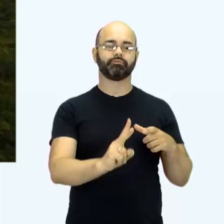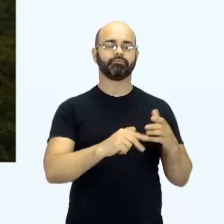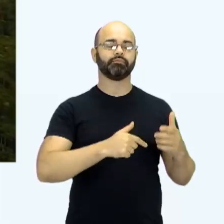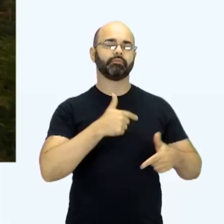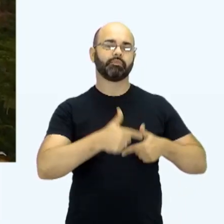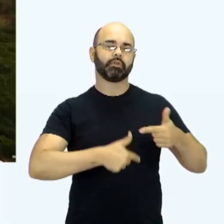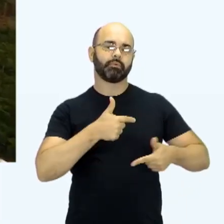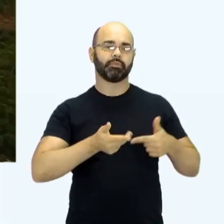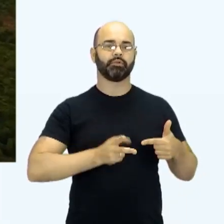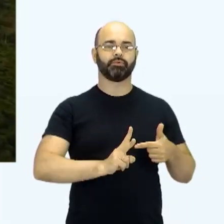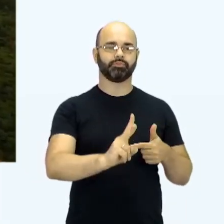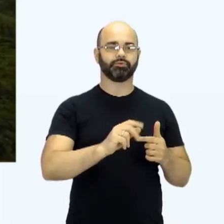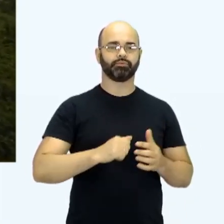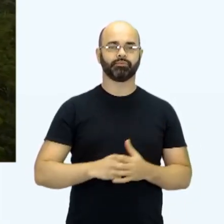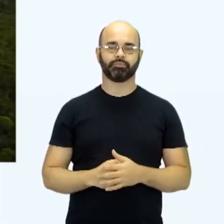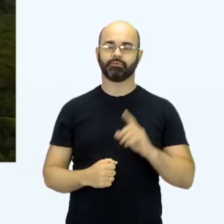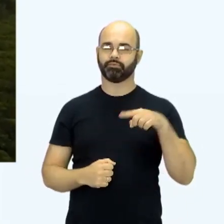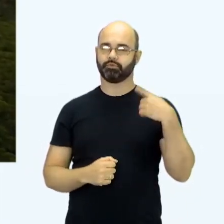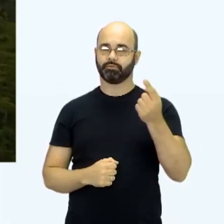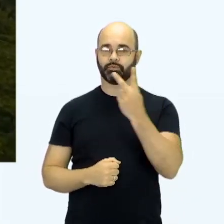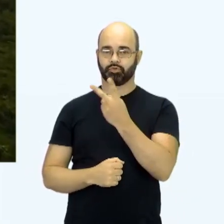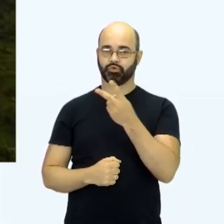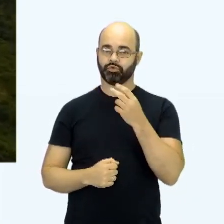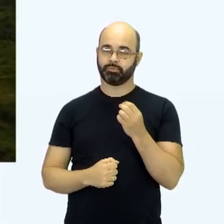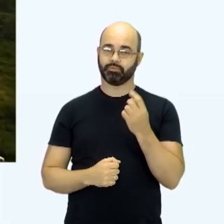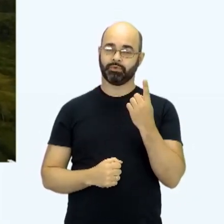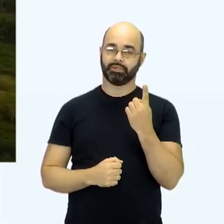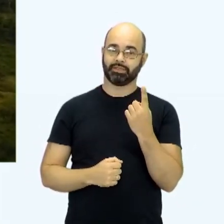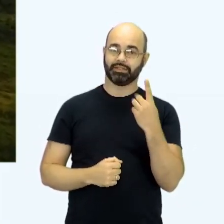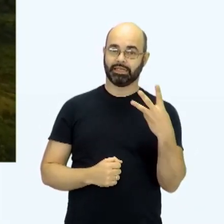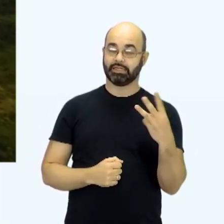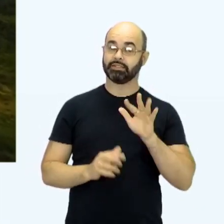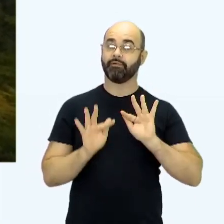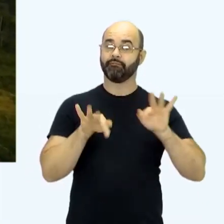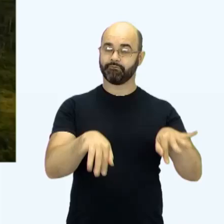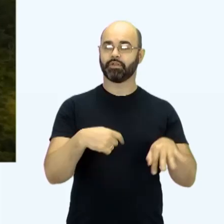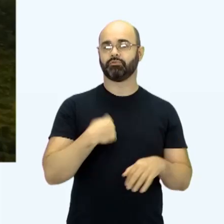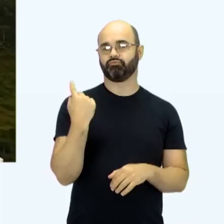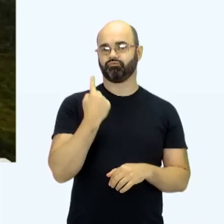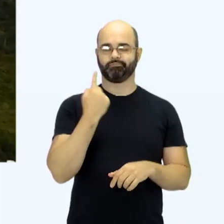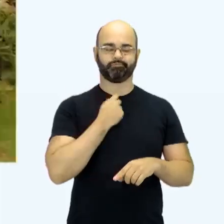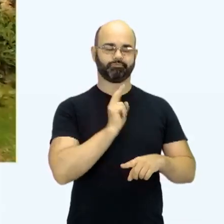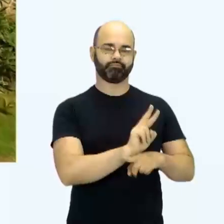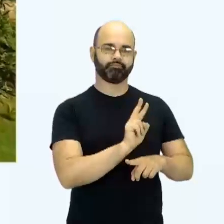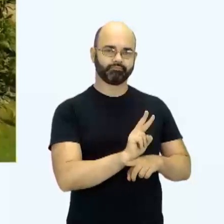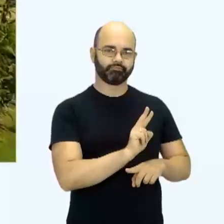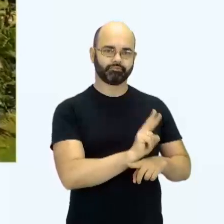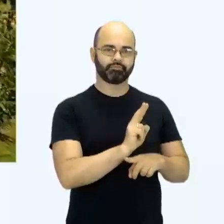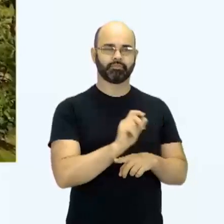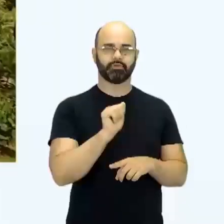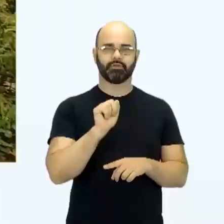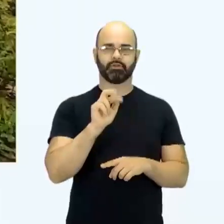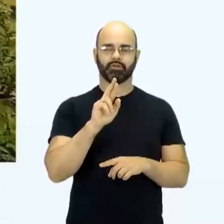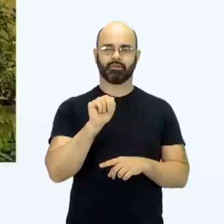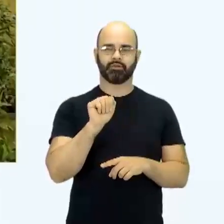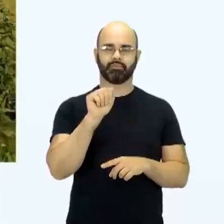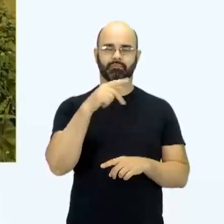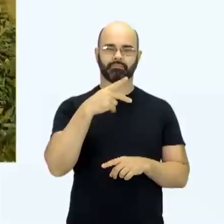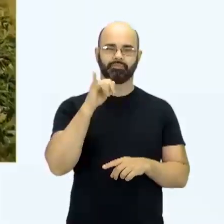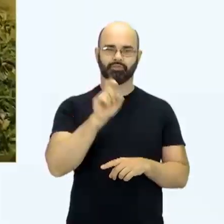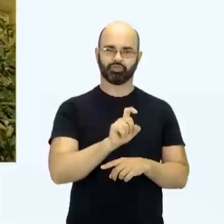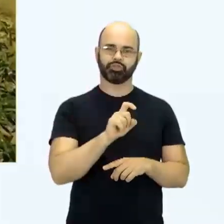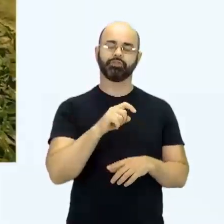trabalho. No final de 2013, eu fiquei sozinho na gestão da Resex Arapixi e no ano de